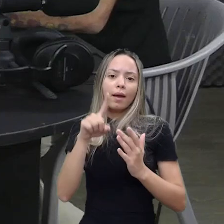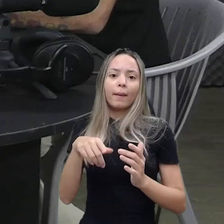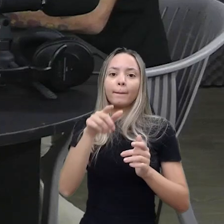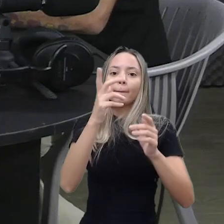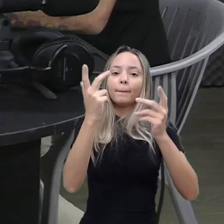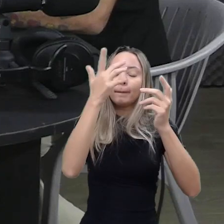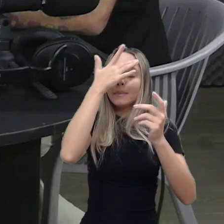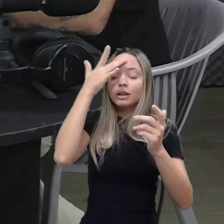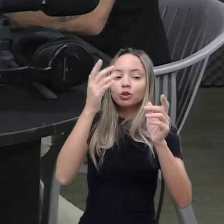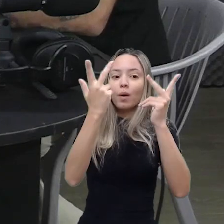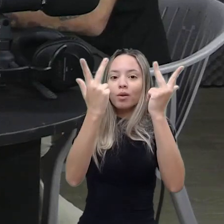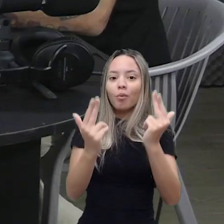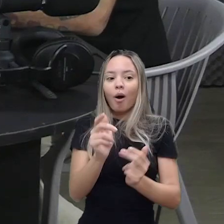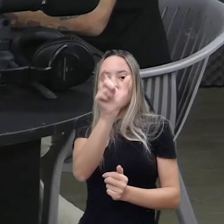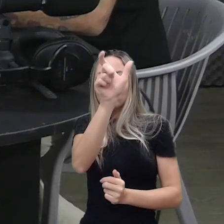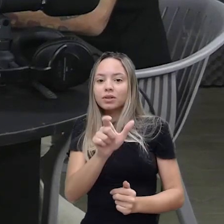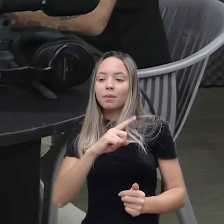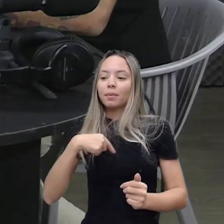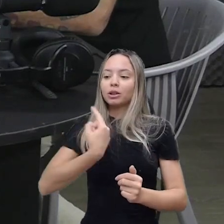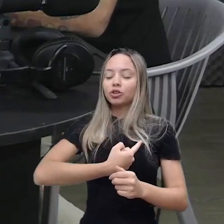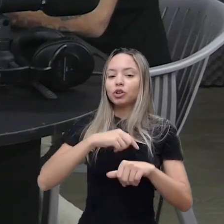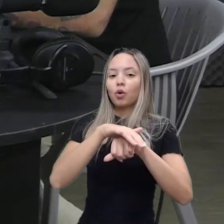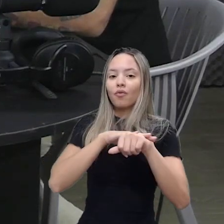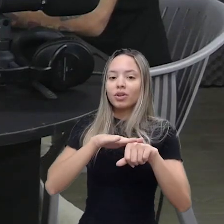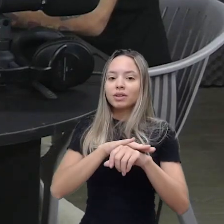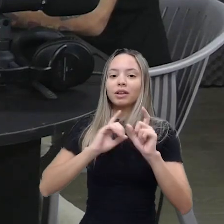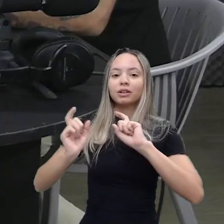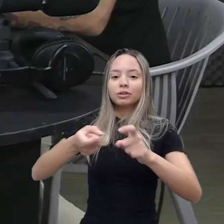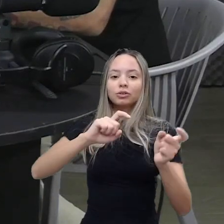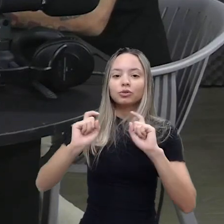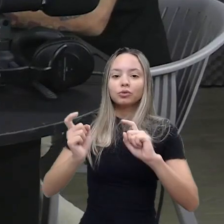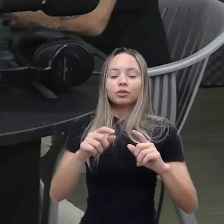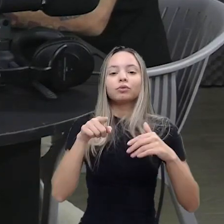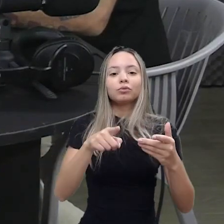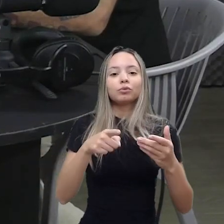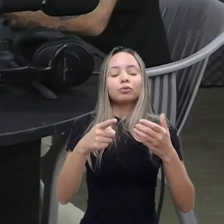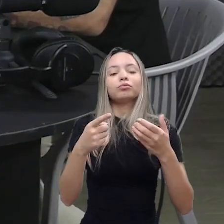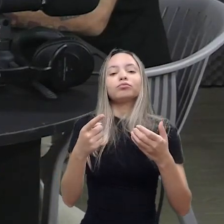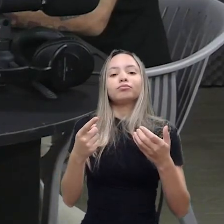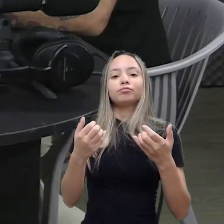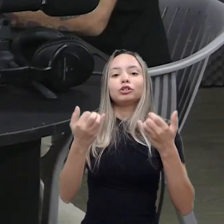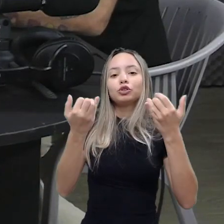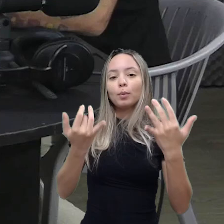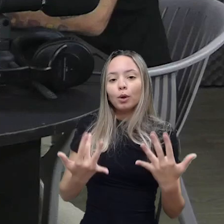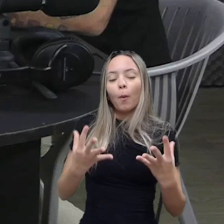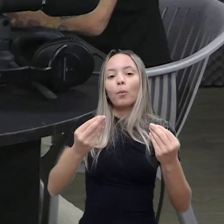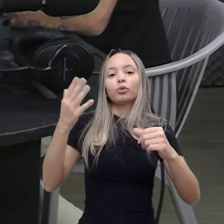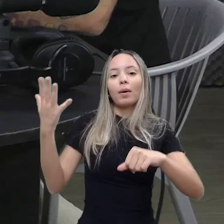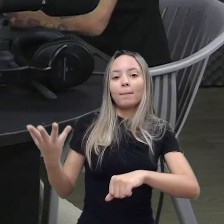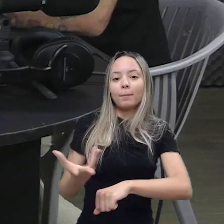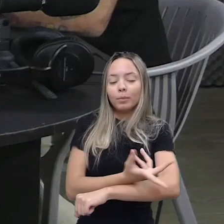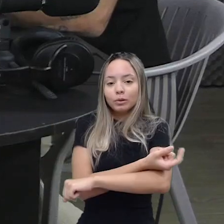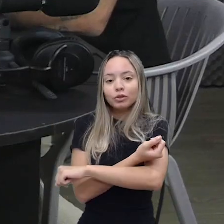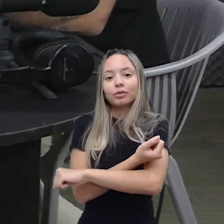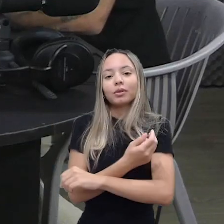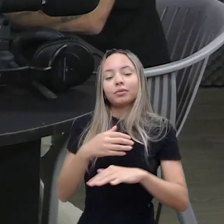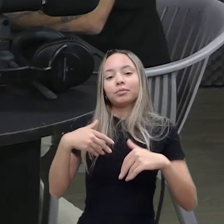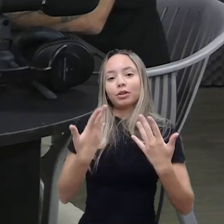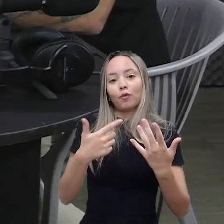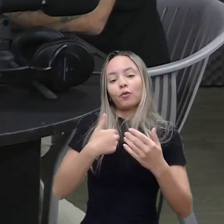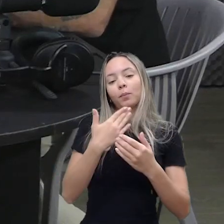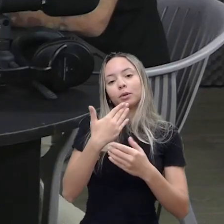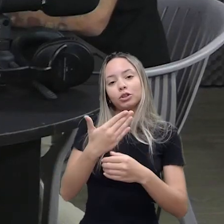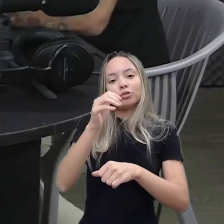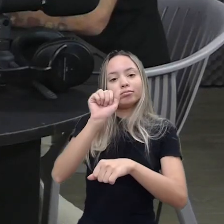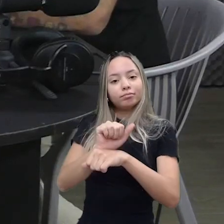tem pessoas como você, para a gente poder conversar e discutir e trazer um outro olhar para isso. A sua fala é muito emocionante e eu vou pedir uma